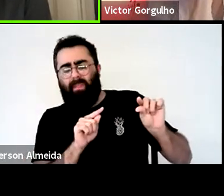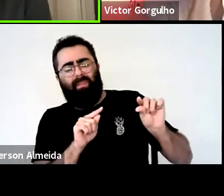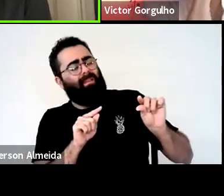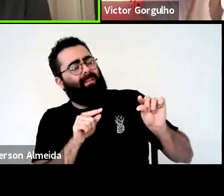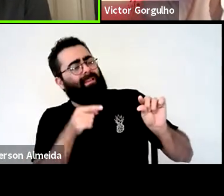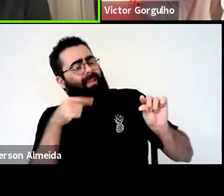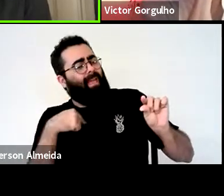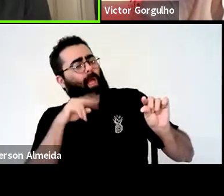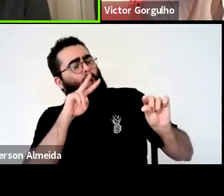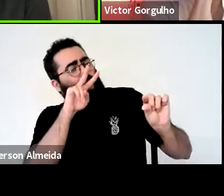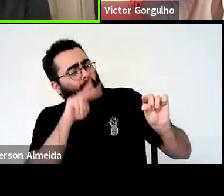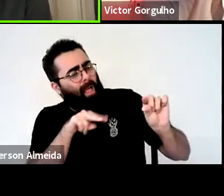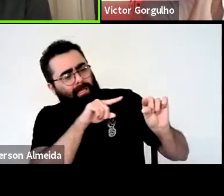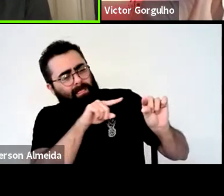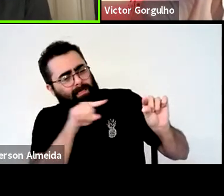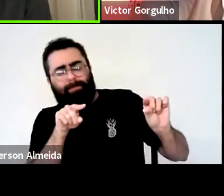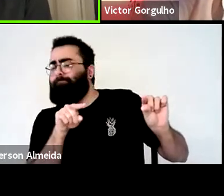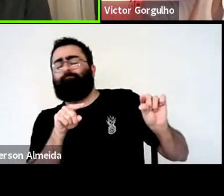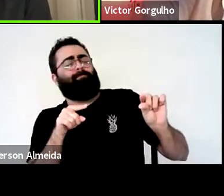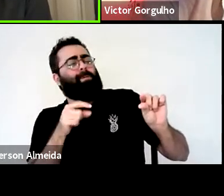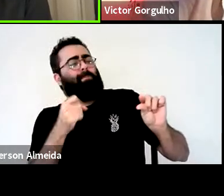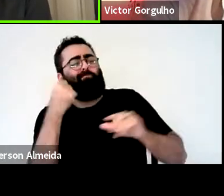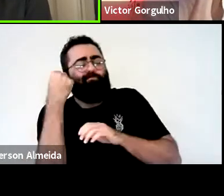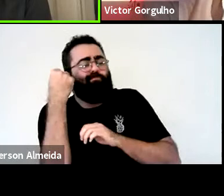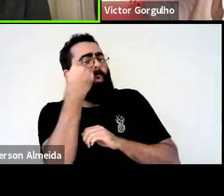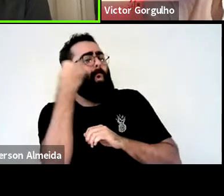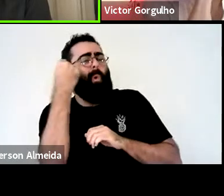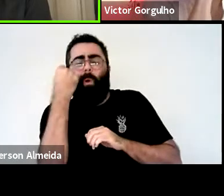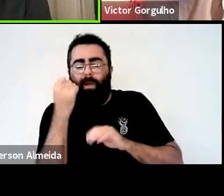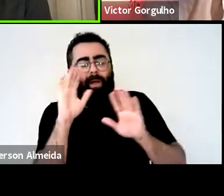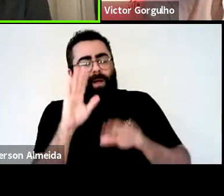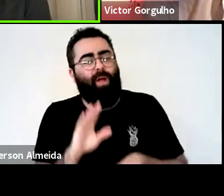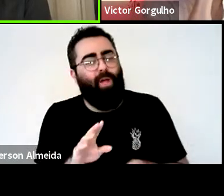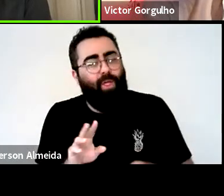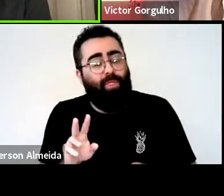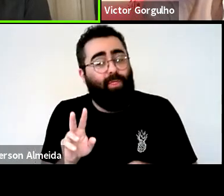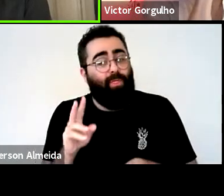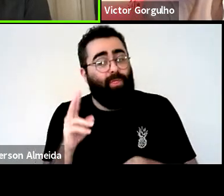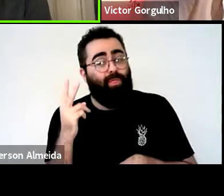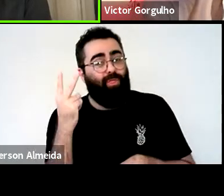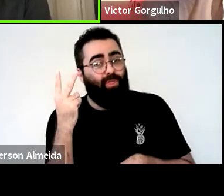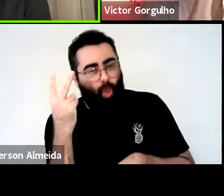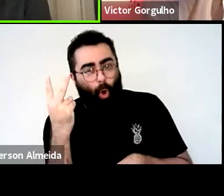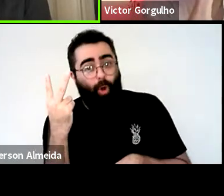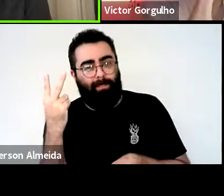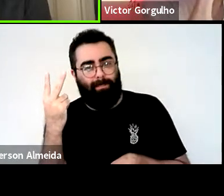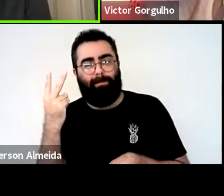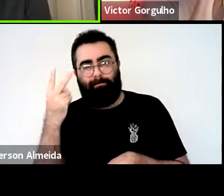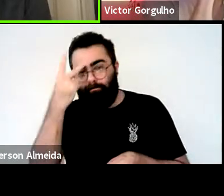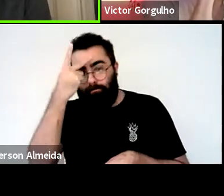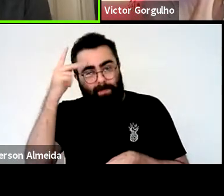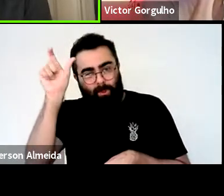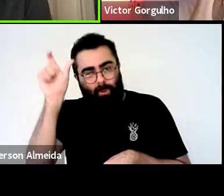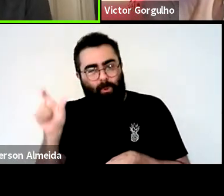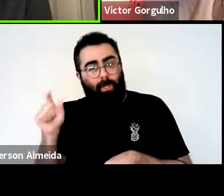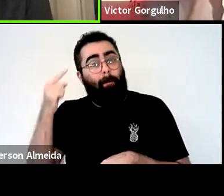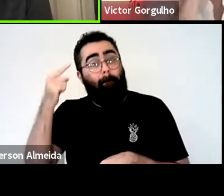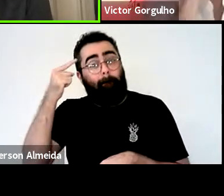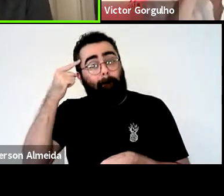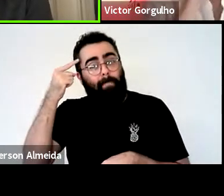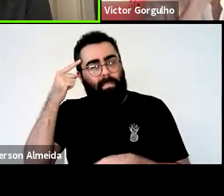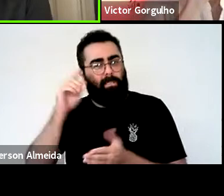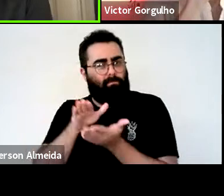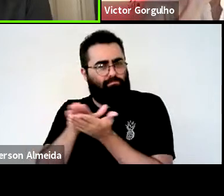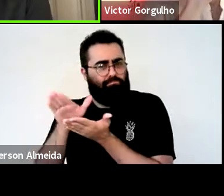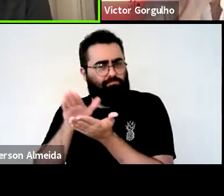inacreditavelmente poderosa, com dois pensadores aqui nos Estados Unidos, com os